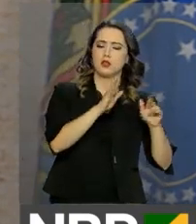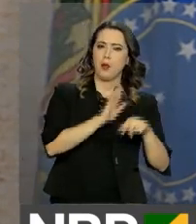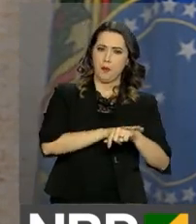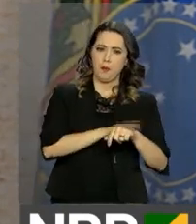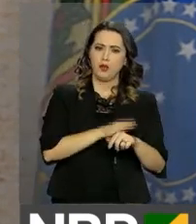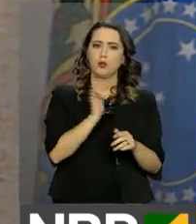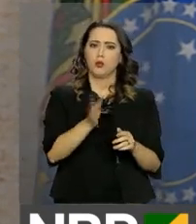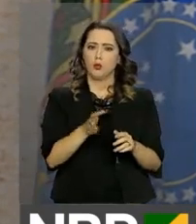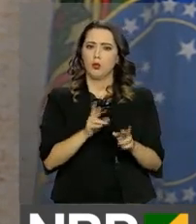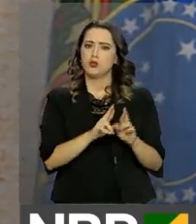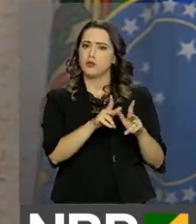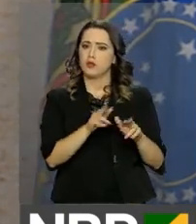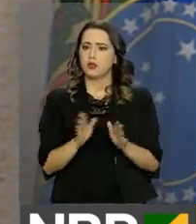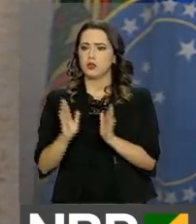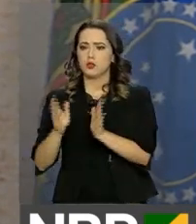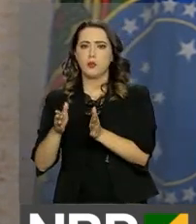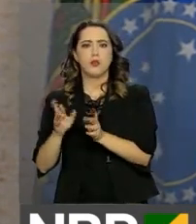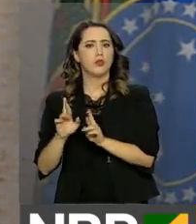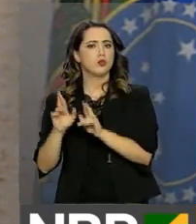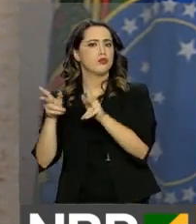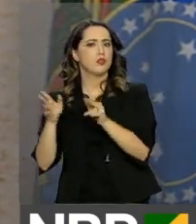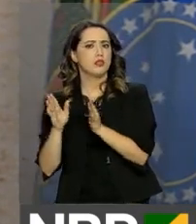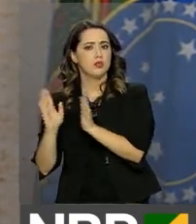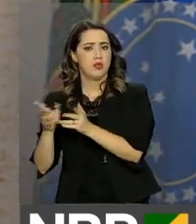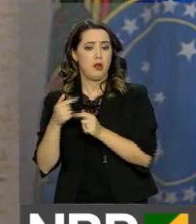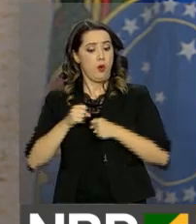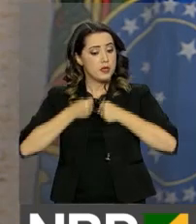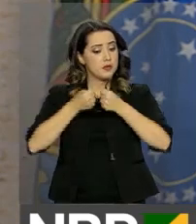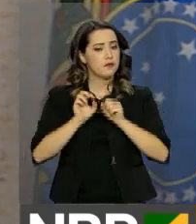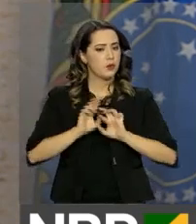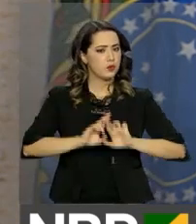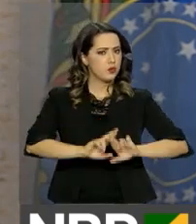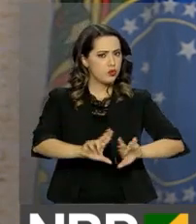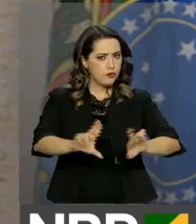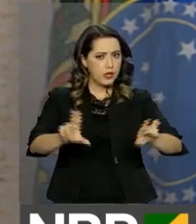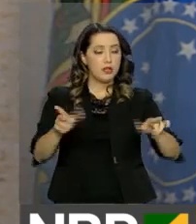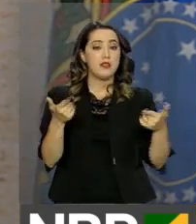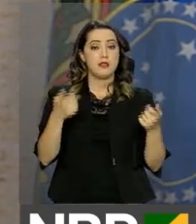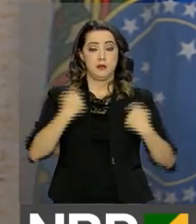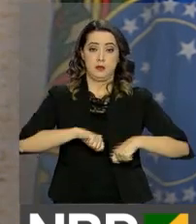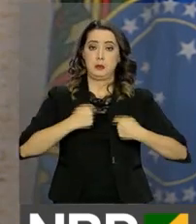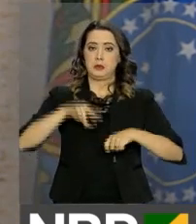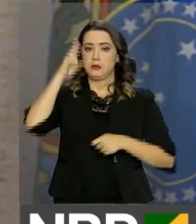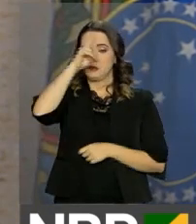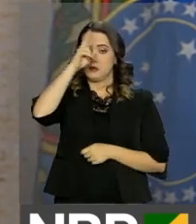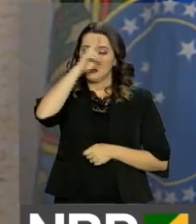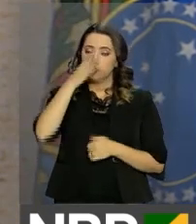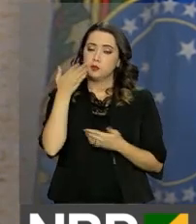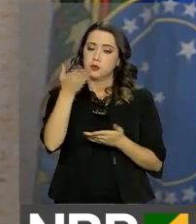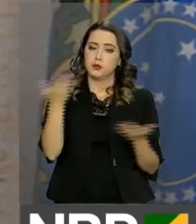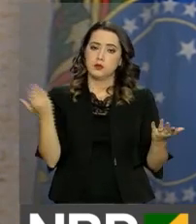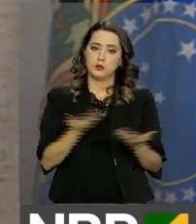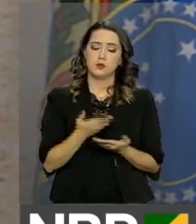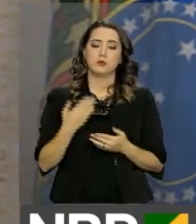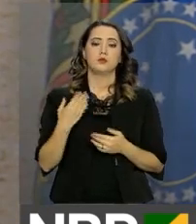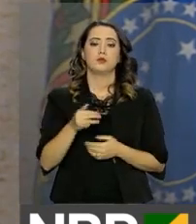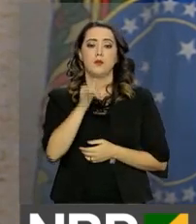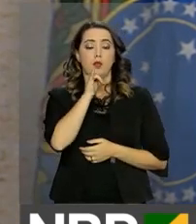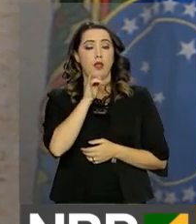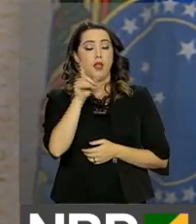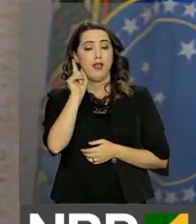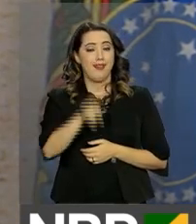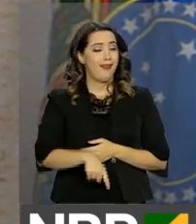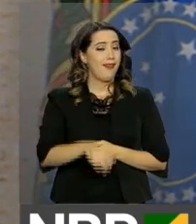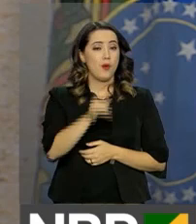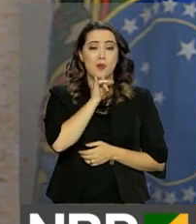particular, de quem governa. Por isso, mais uma vez, eu reitero o exemplo que este momento está dando a todos